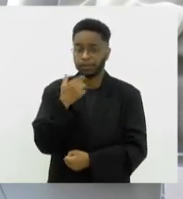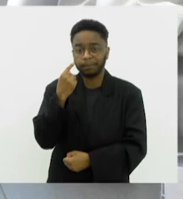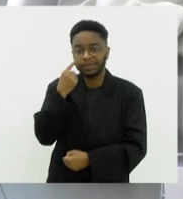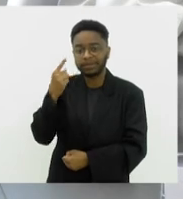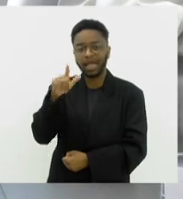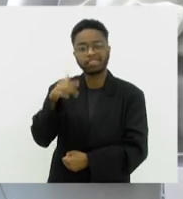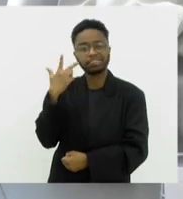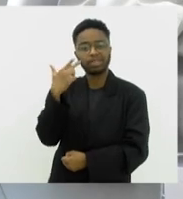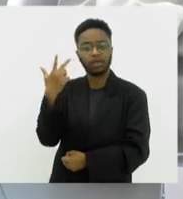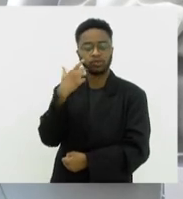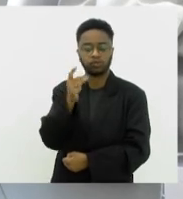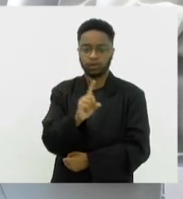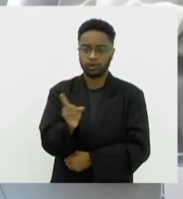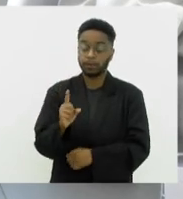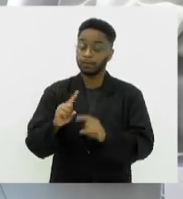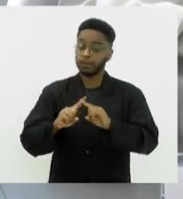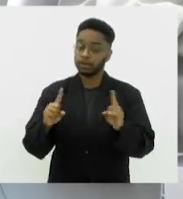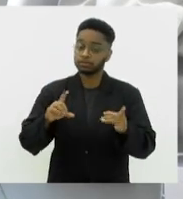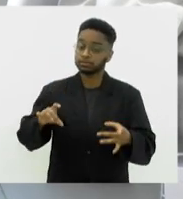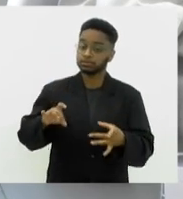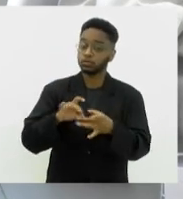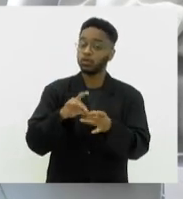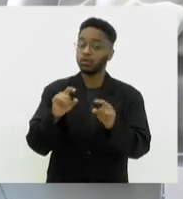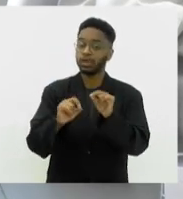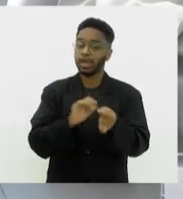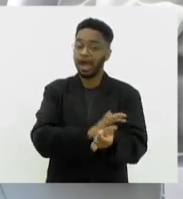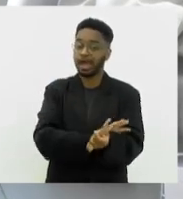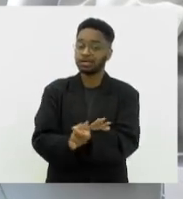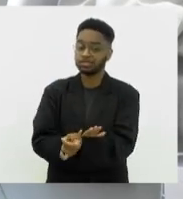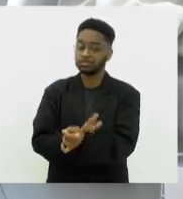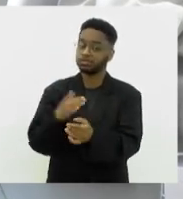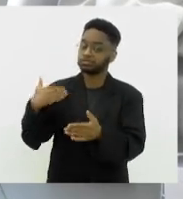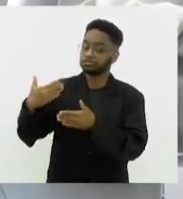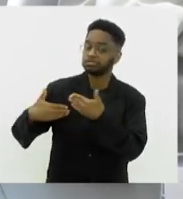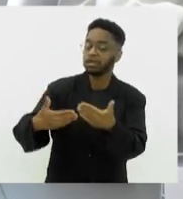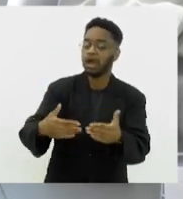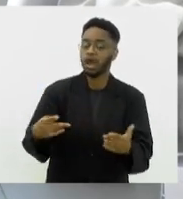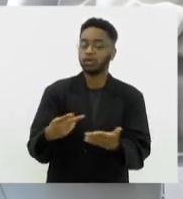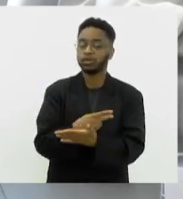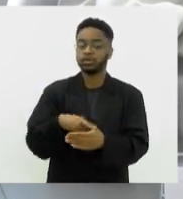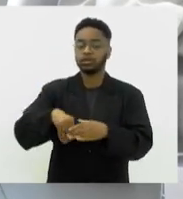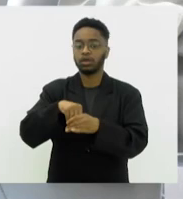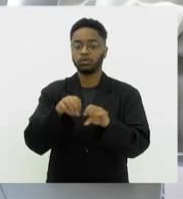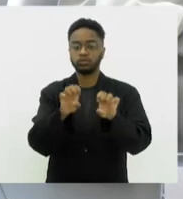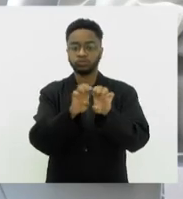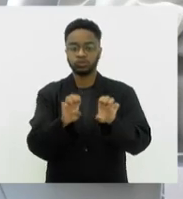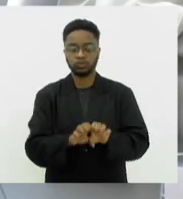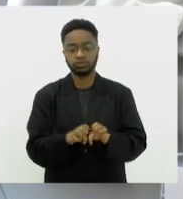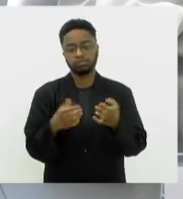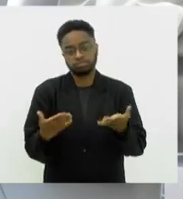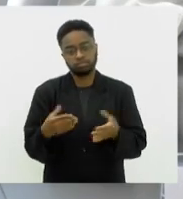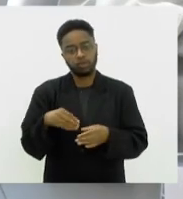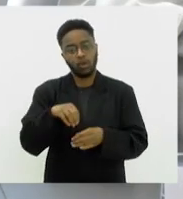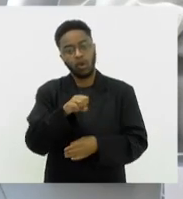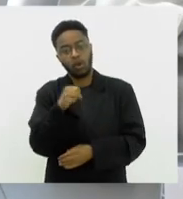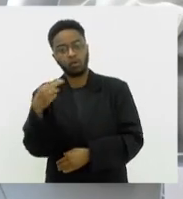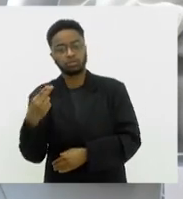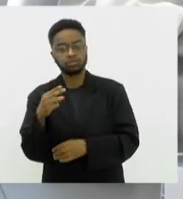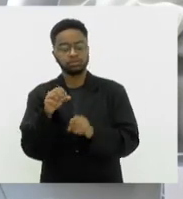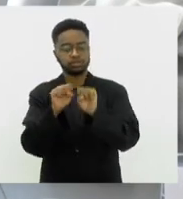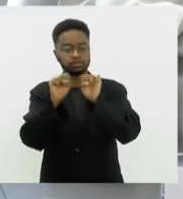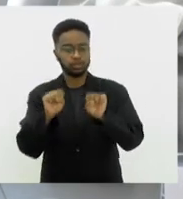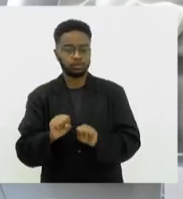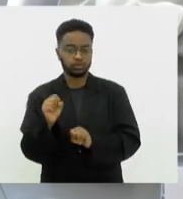natural mas ISO Isso faz parte do racismo que se processa dentro das estruturas e aí seja no sistema de Justiça